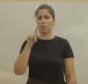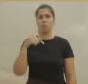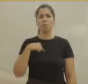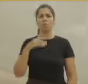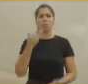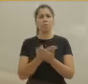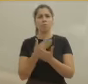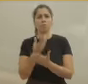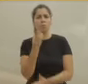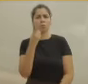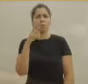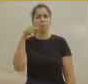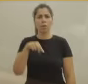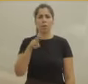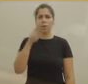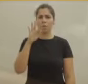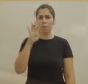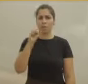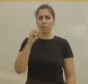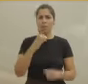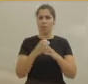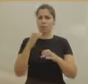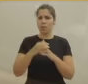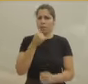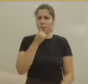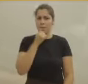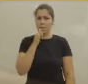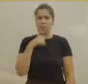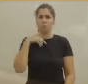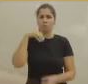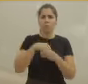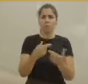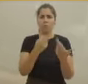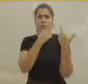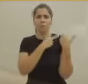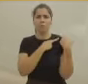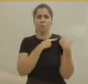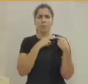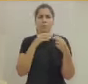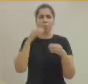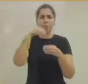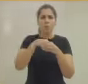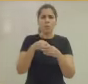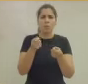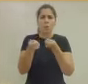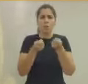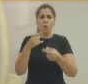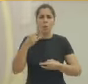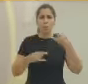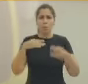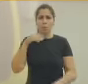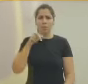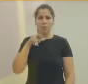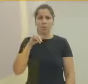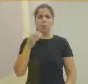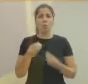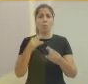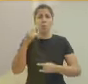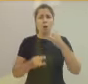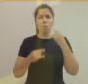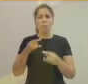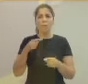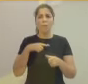doutorado aqui na UFIS, na Engenharia Elétrica, e eu estou sendo responsável pela parte de controle do robô Mária, como o robô vai se movimentar para